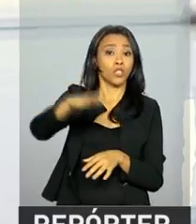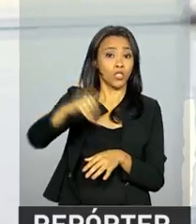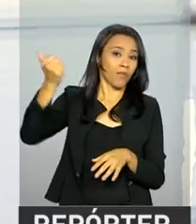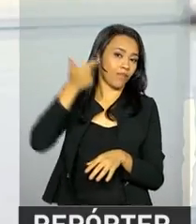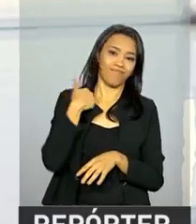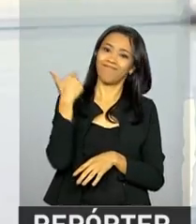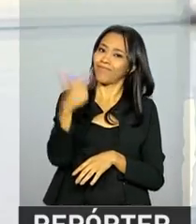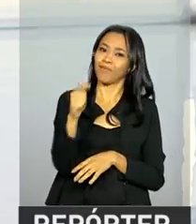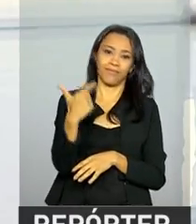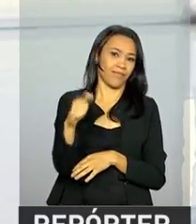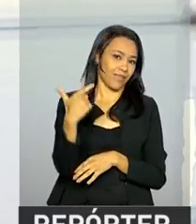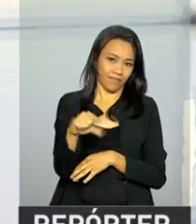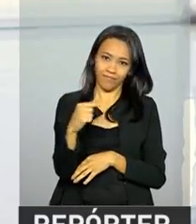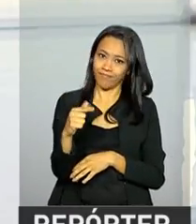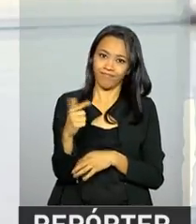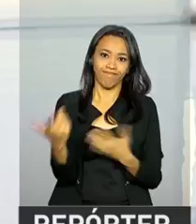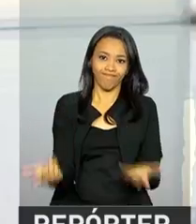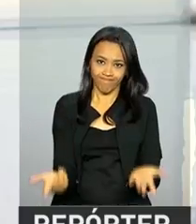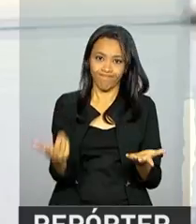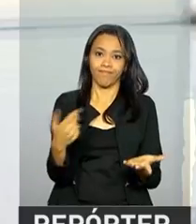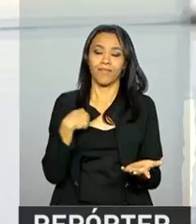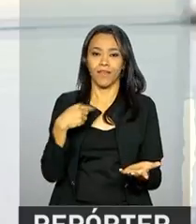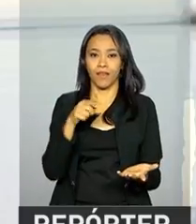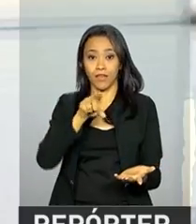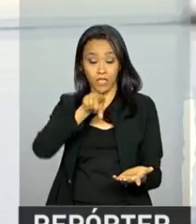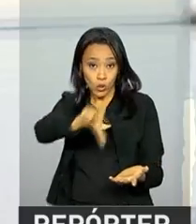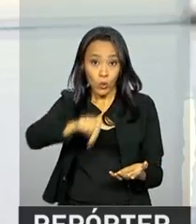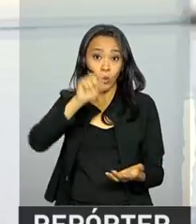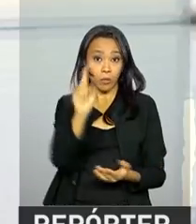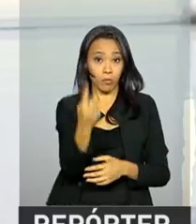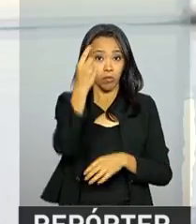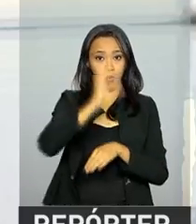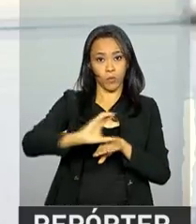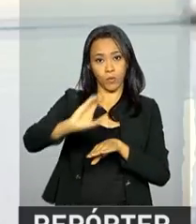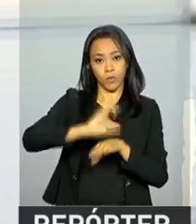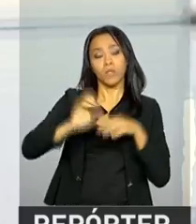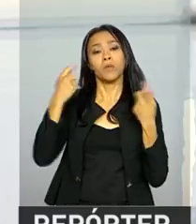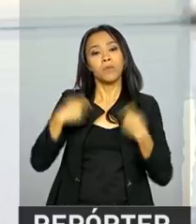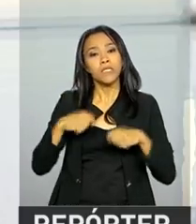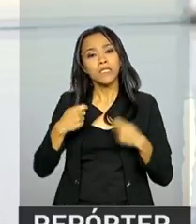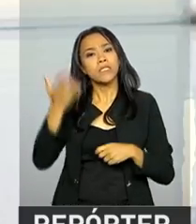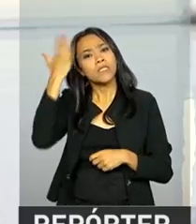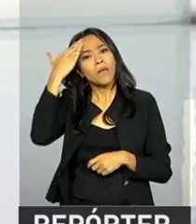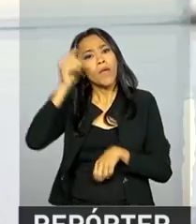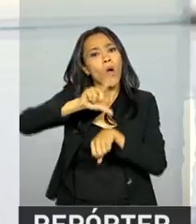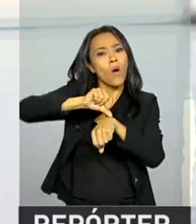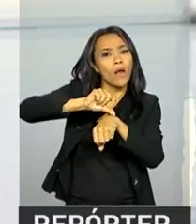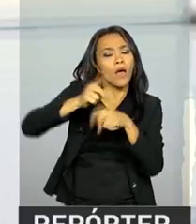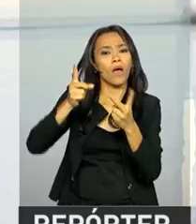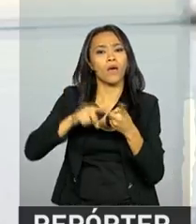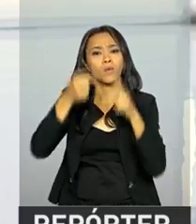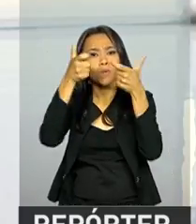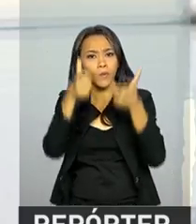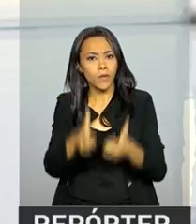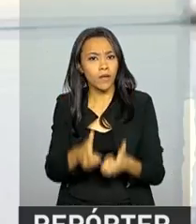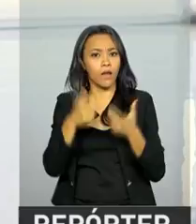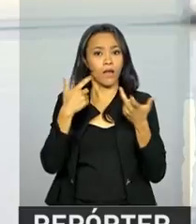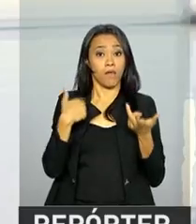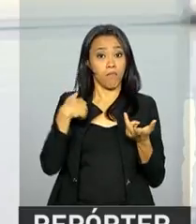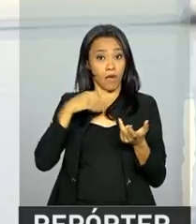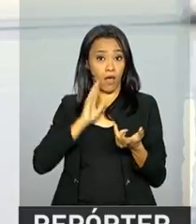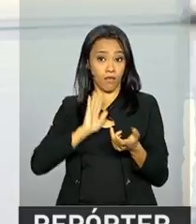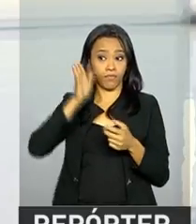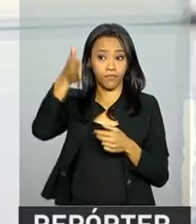aí para os selecionados na primeira opção de curso é preciso então Eh verificar aí o horário o local e as instruções para a